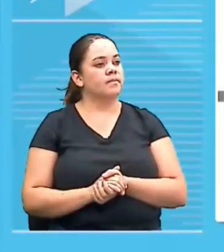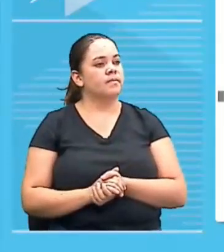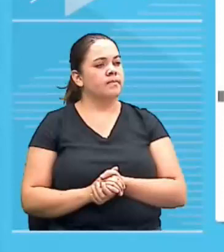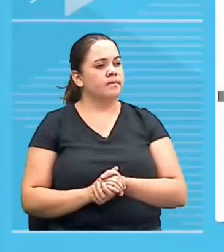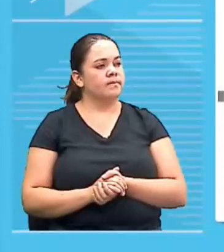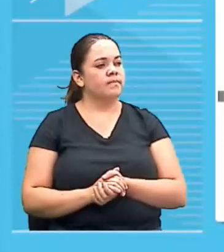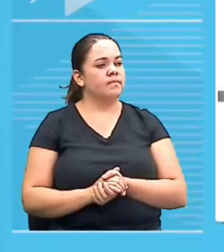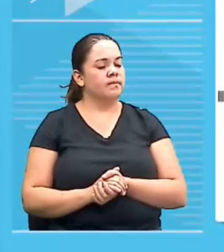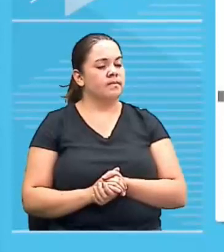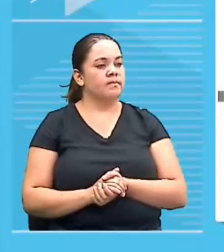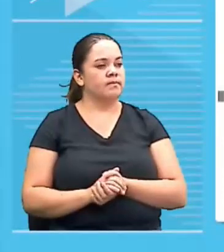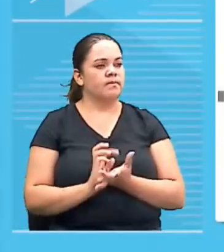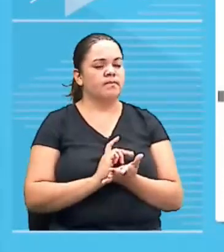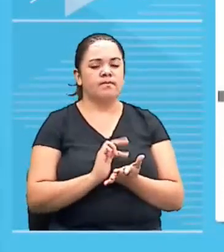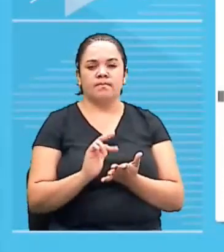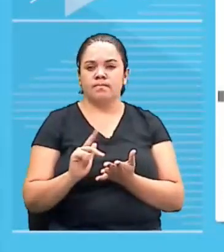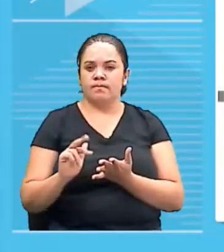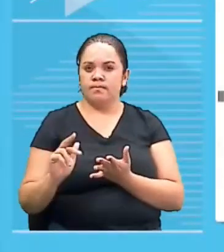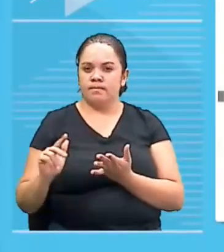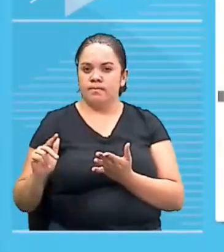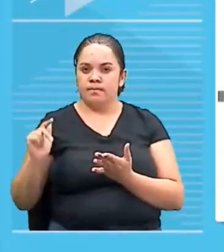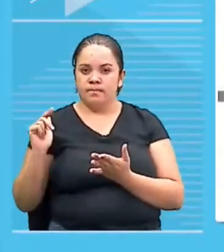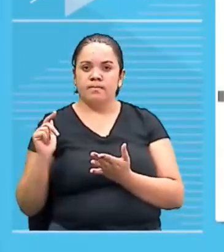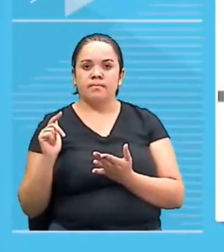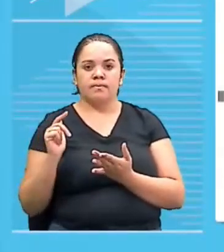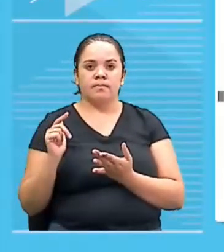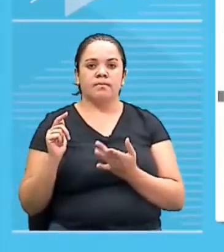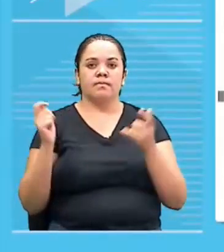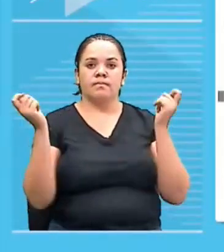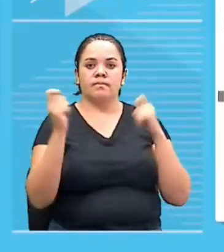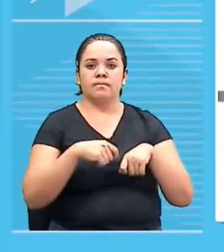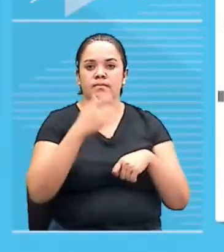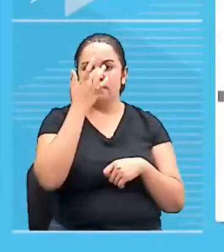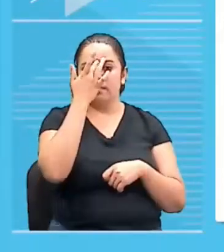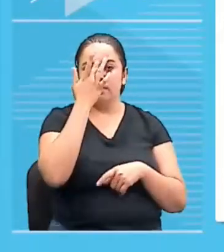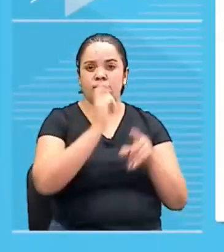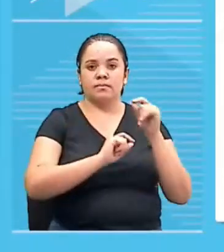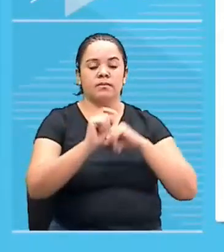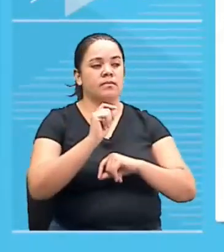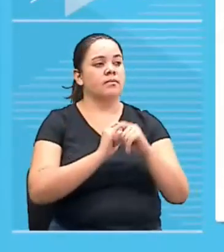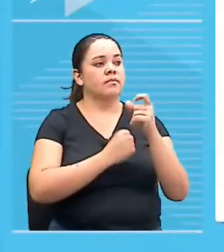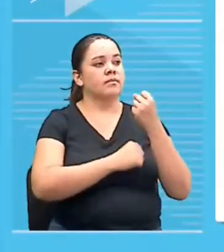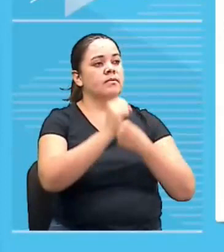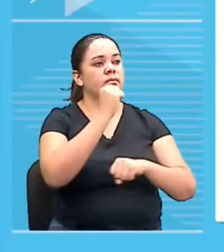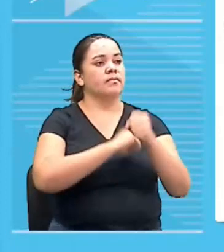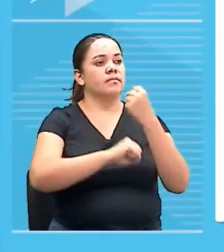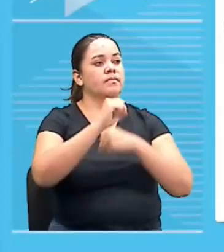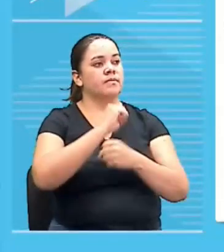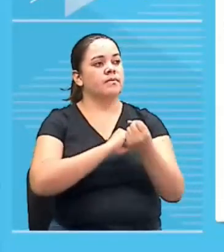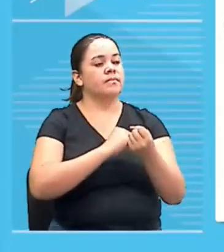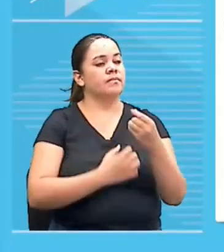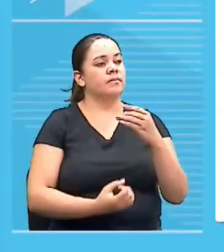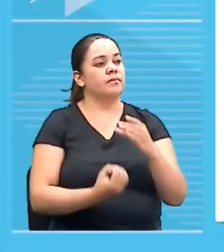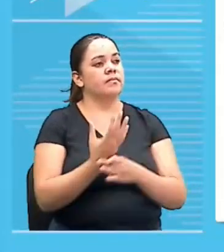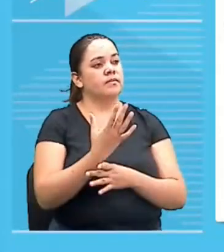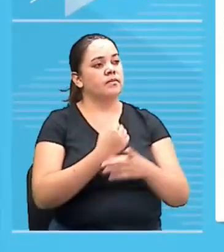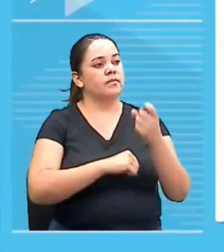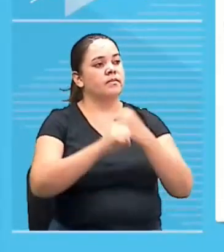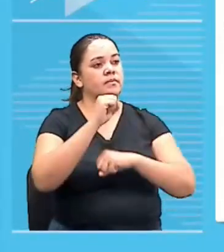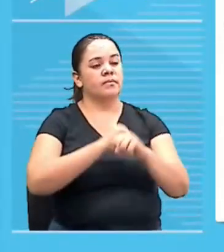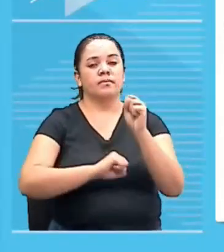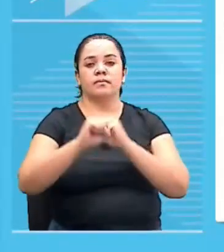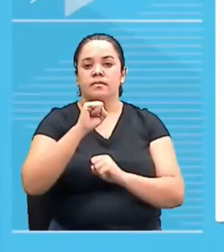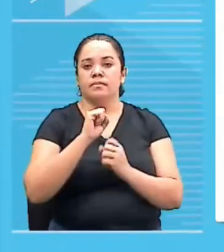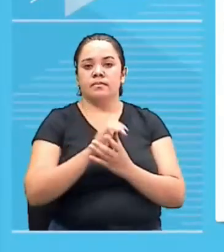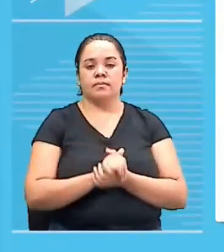e muitos outros recursos que facilitam a indústria, a produção industrial,